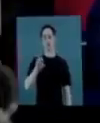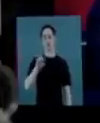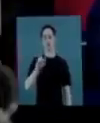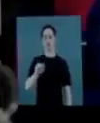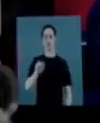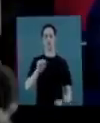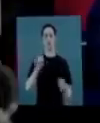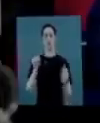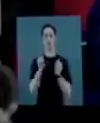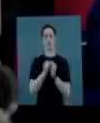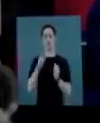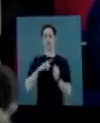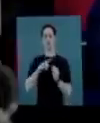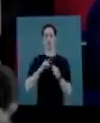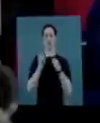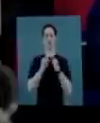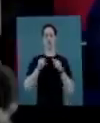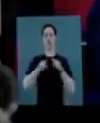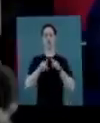nesse sentido